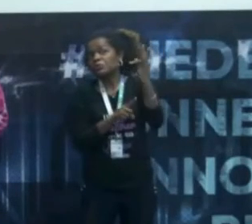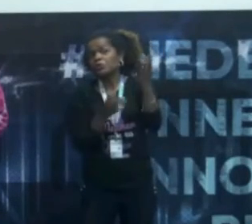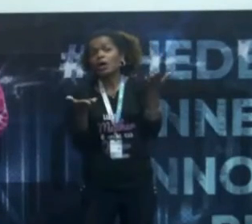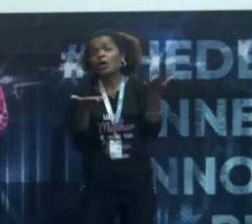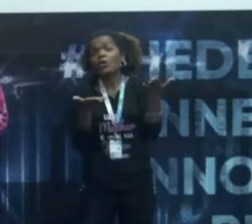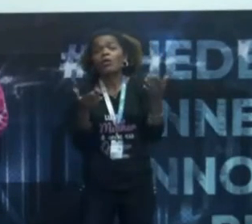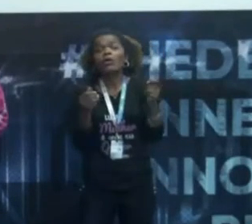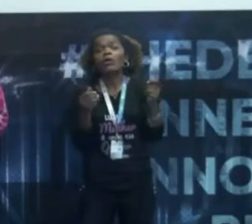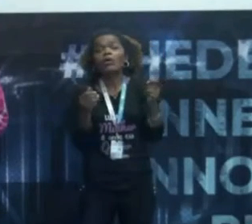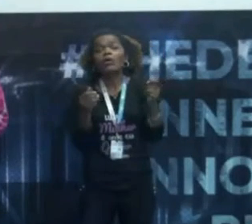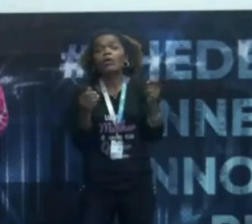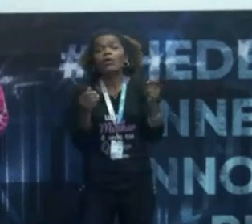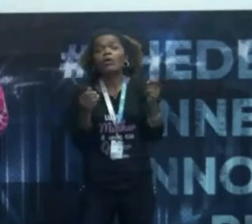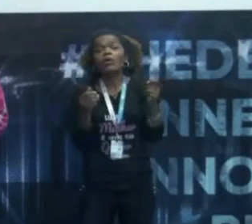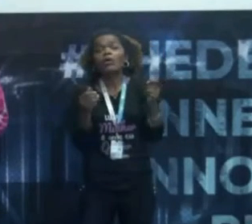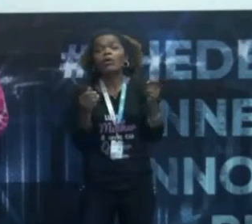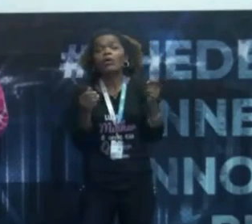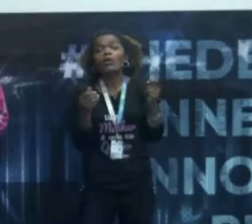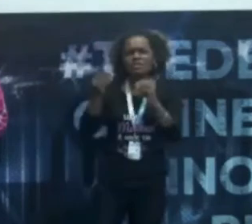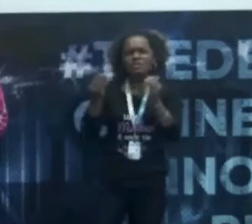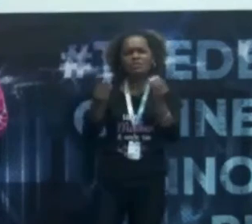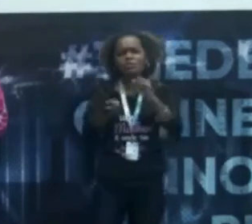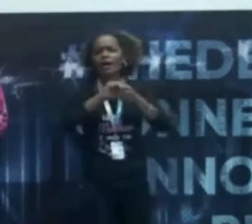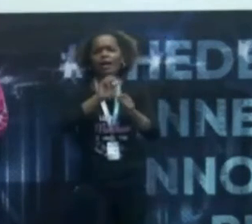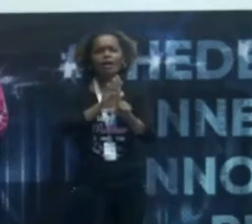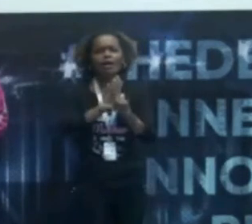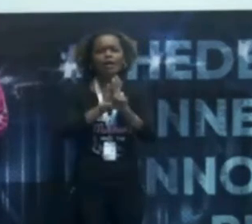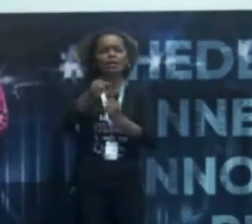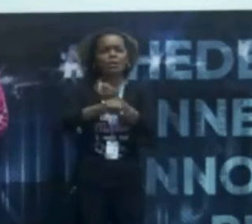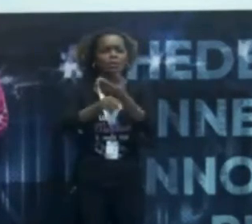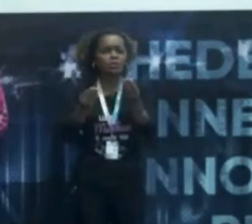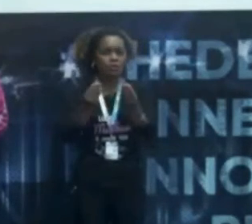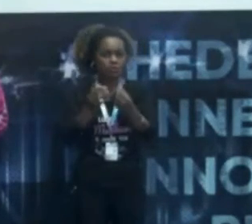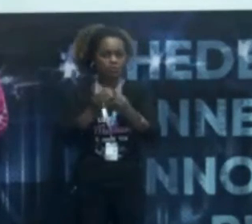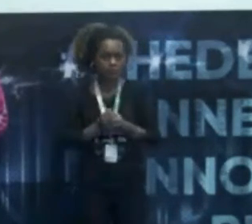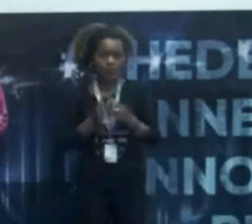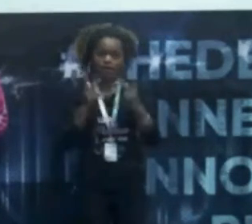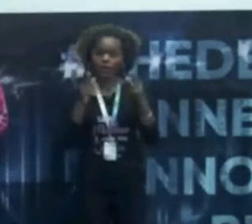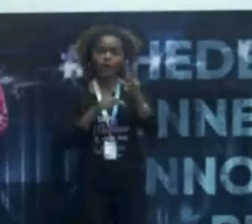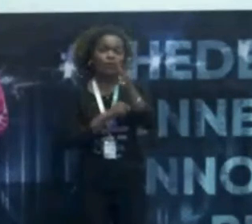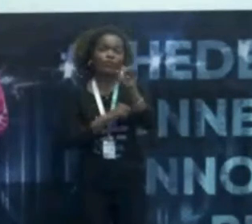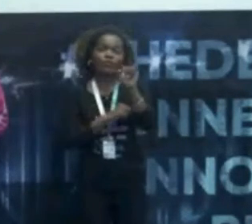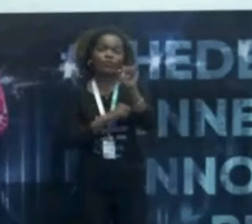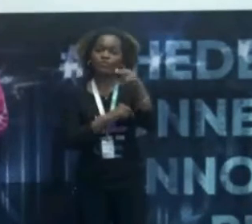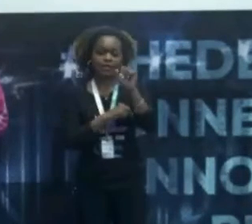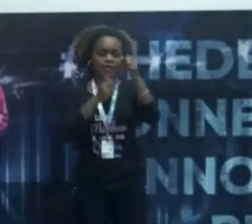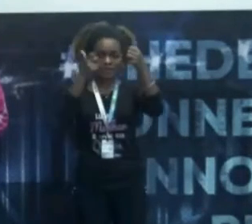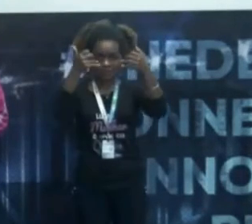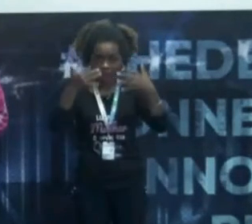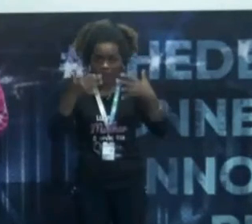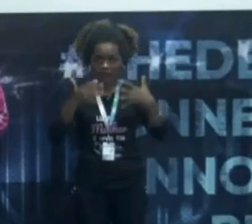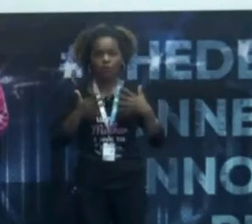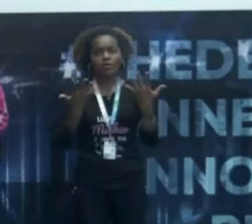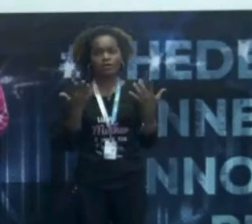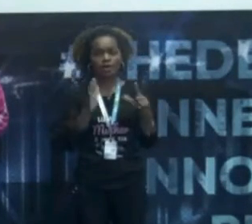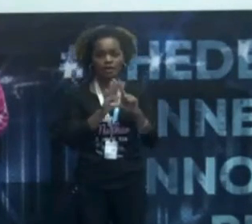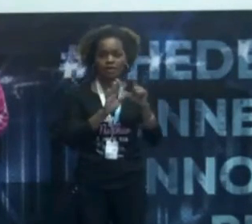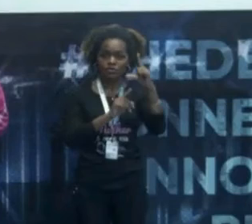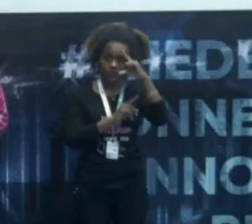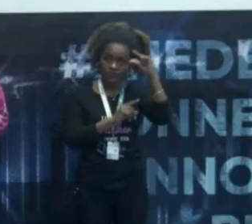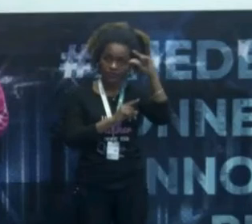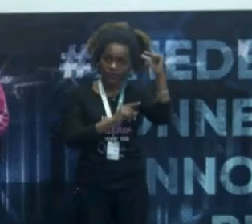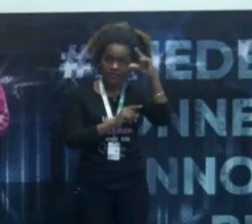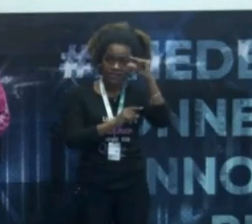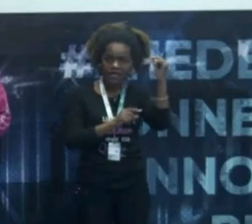como as empresas podem ir além da cota? Assim como o Vini trouxe essa questão da lei das universidades, né? O Sistema